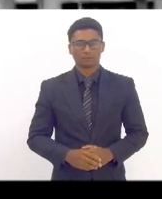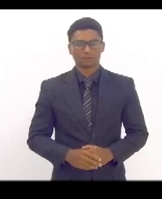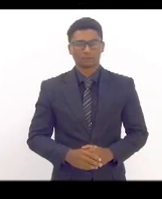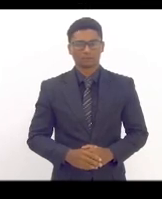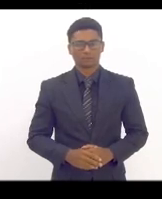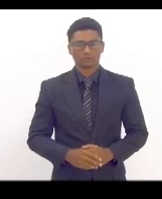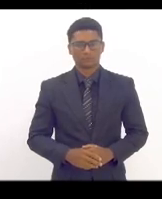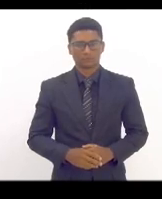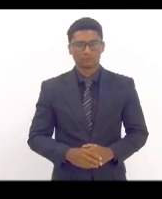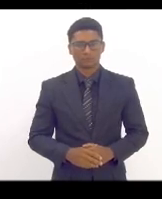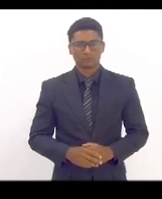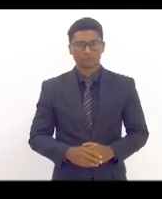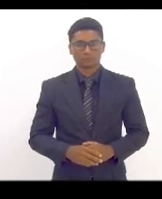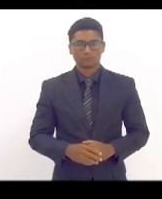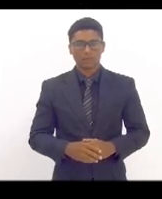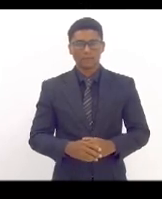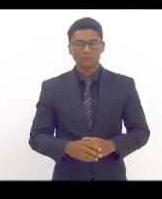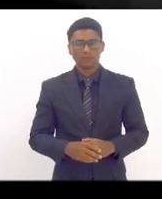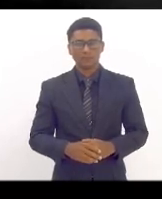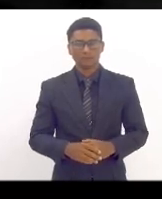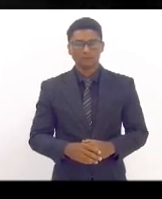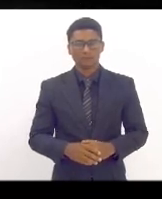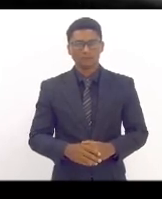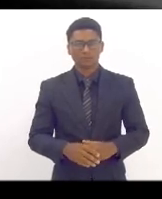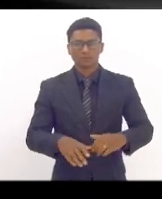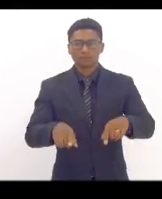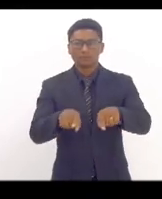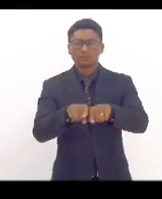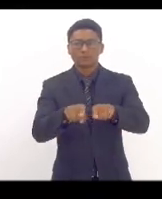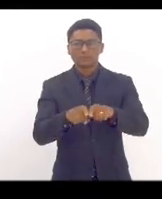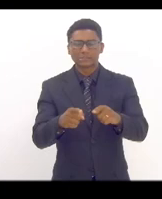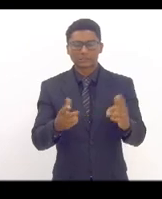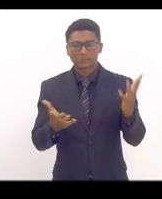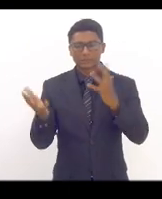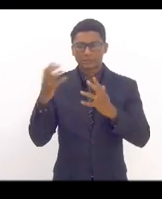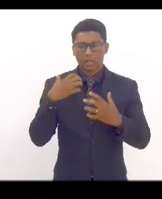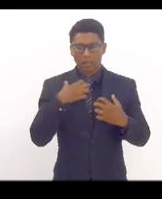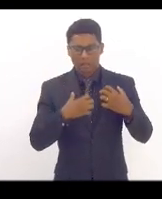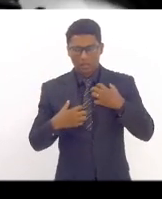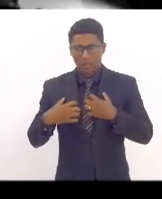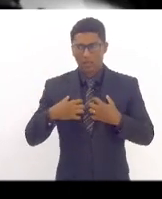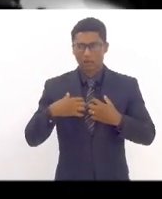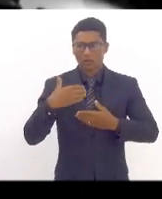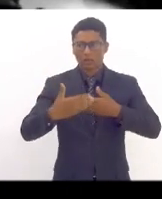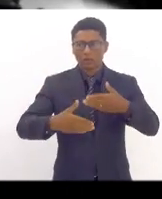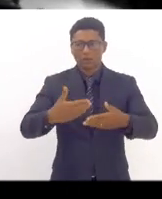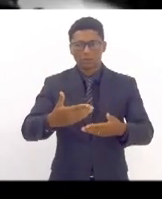talvez nem mesmo desespero possa justificar uma atitude intenção